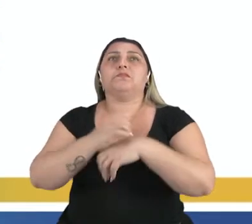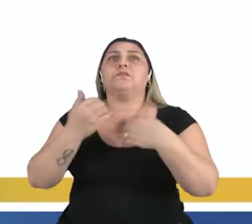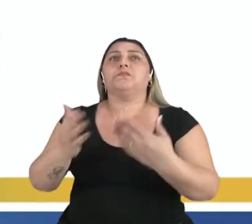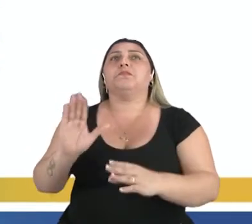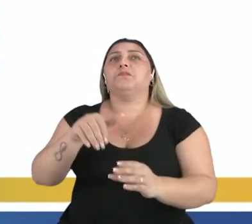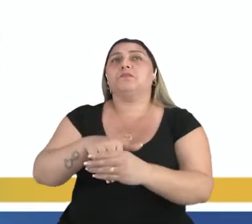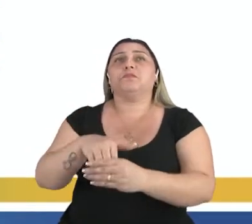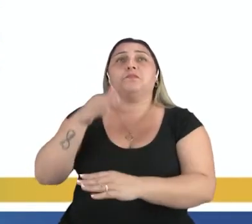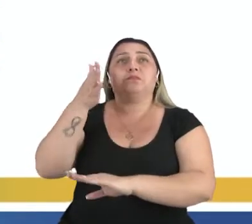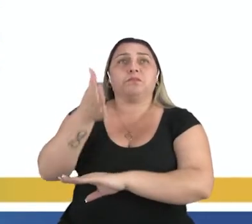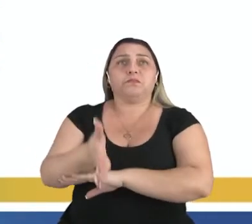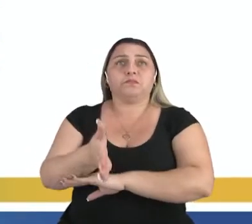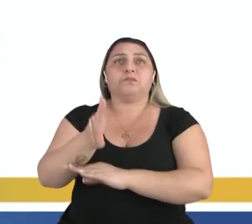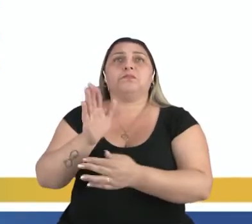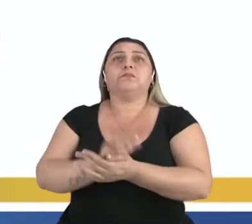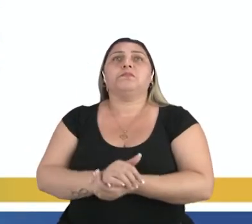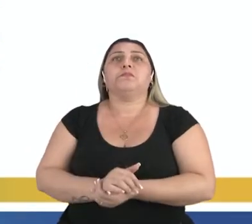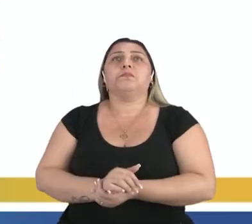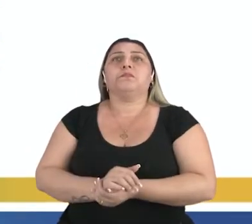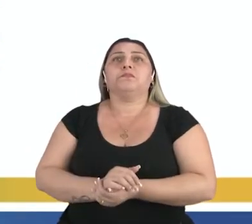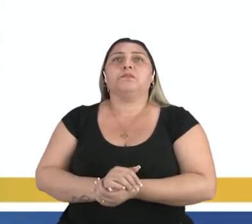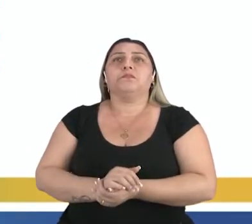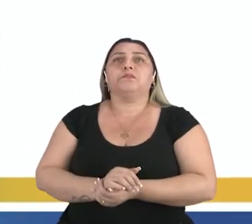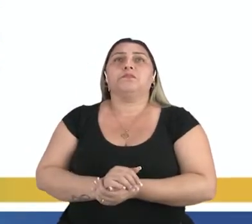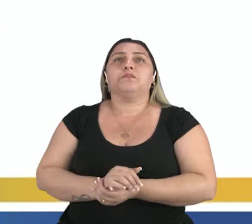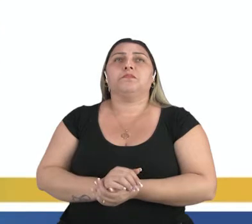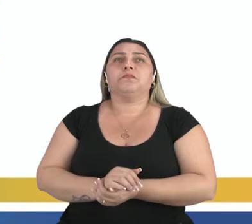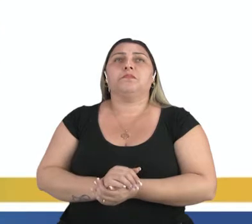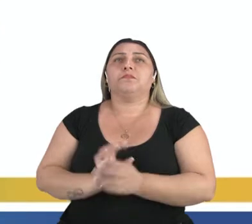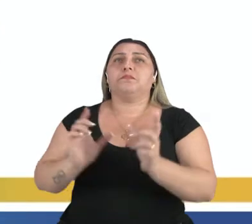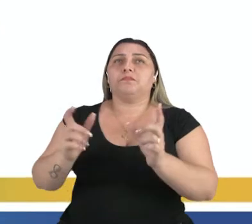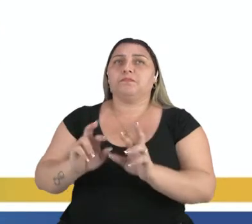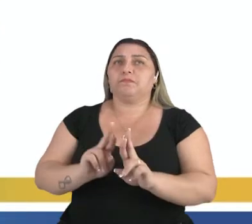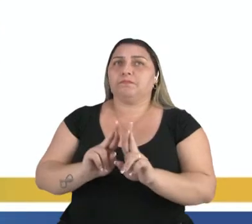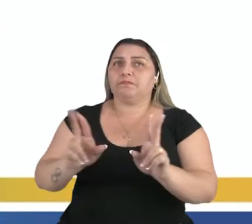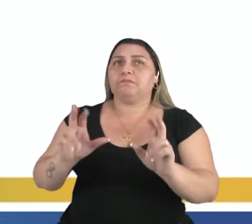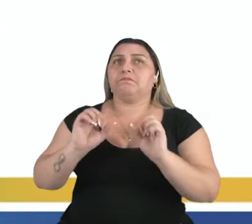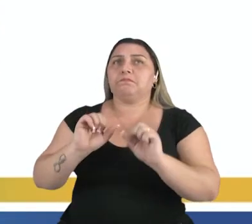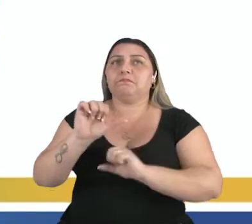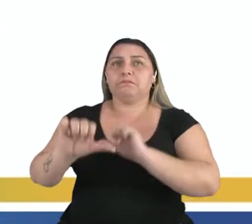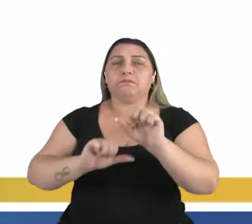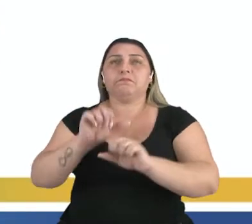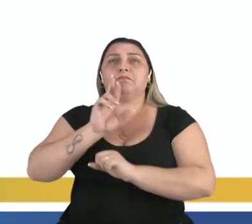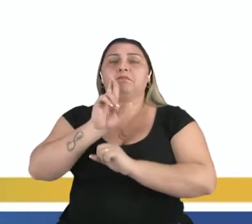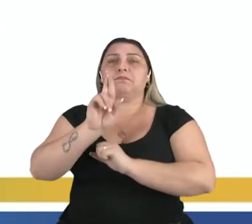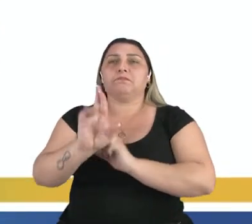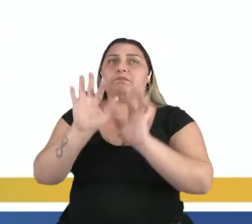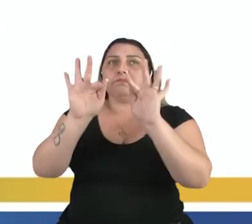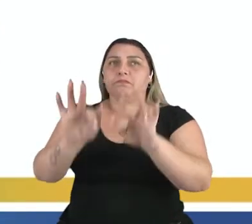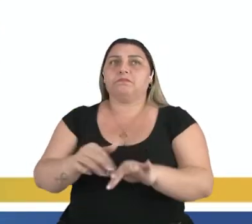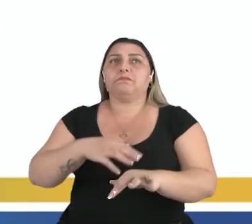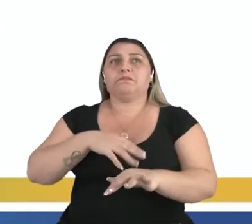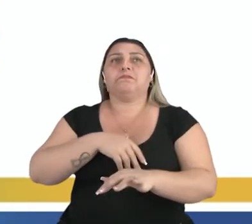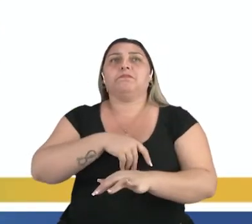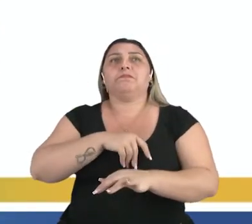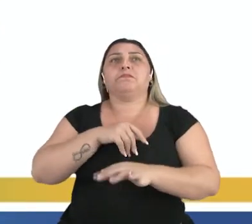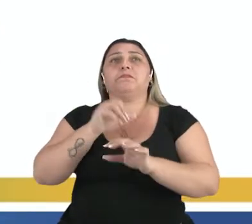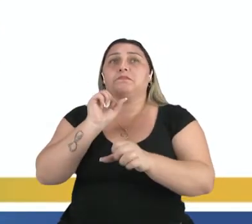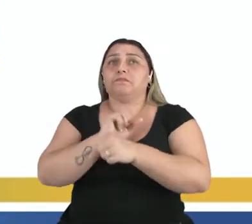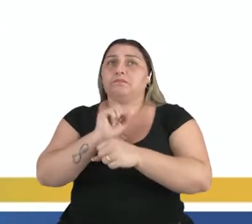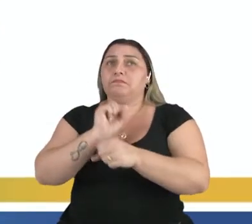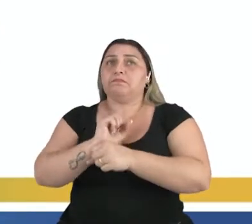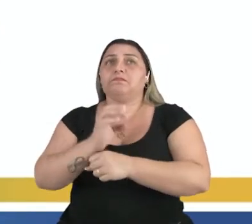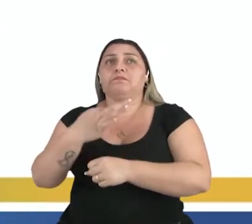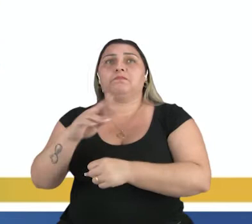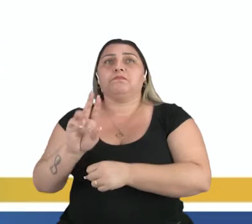Nessa eleição indireta, quando a polarização se acentua, pequenas diferenças podem mudar o resultado final.